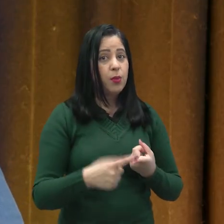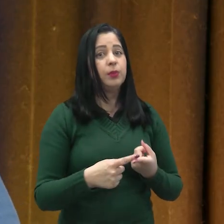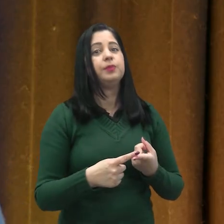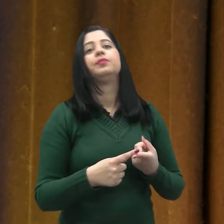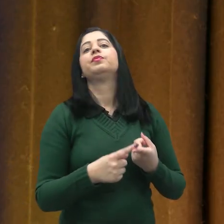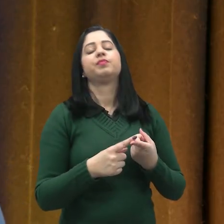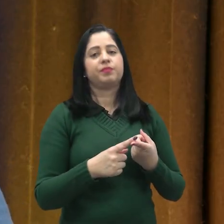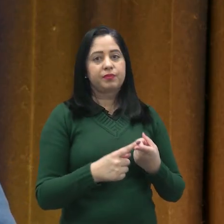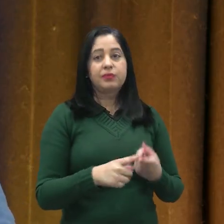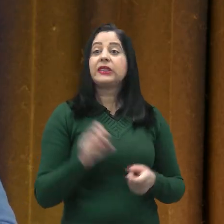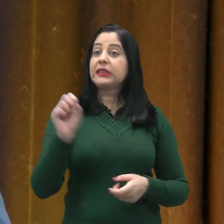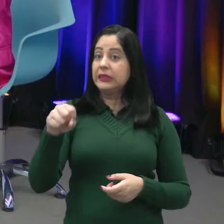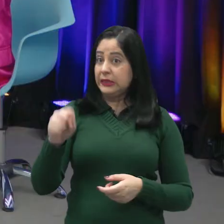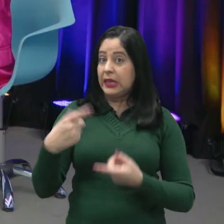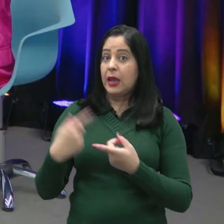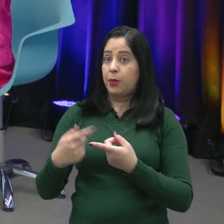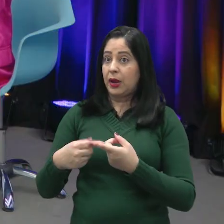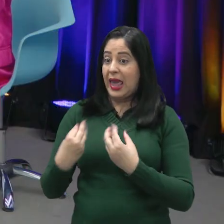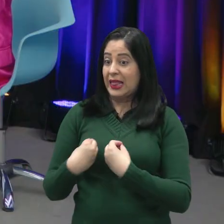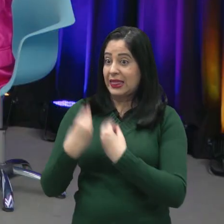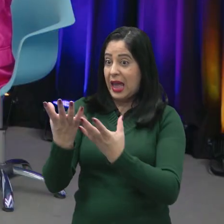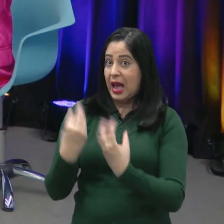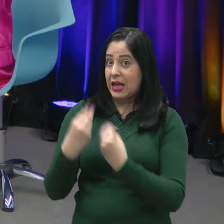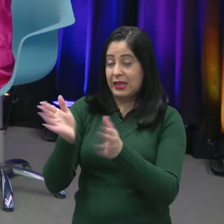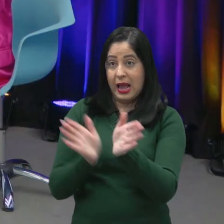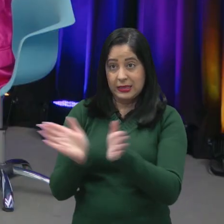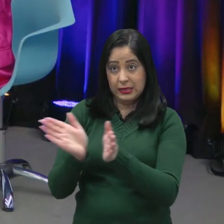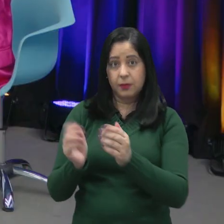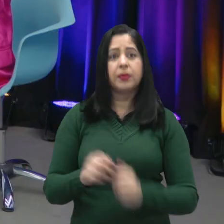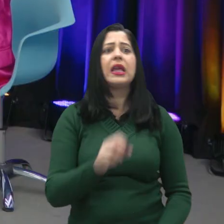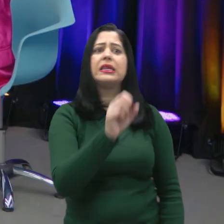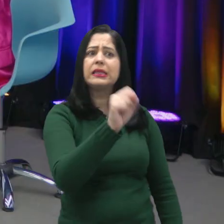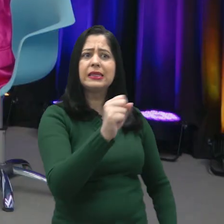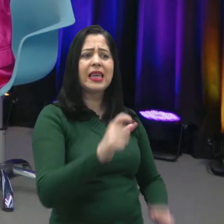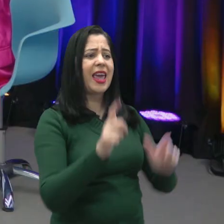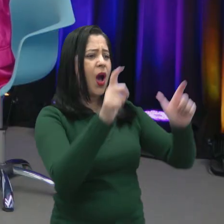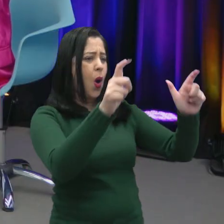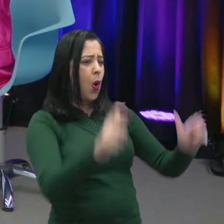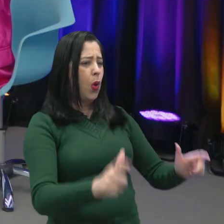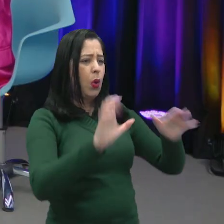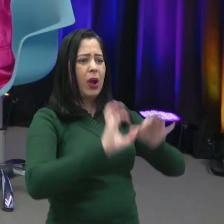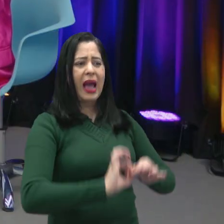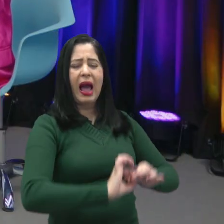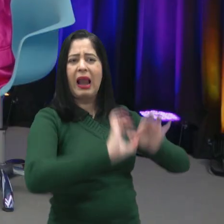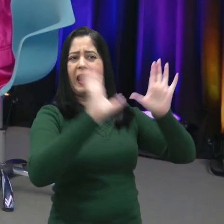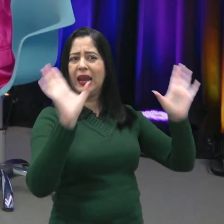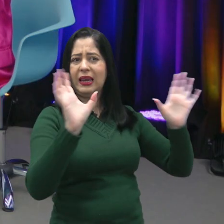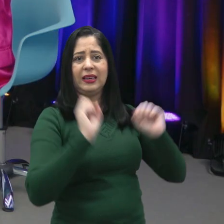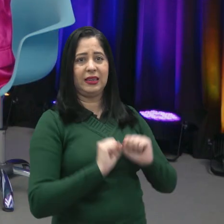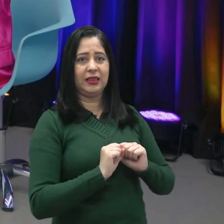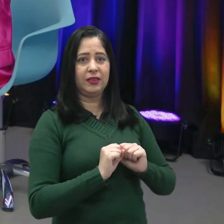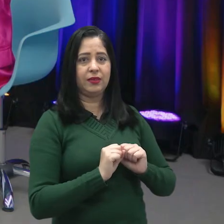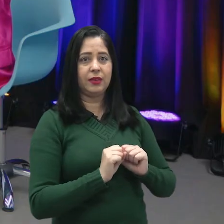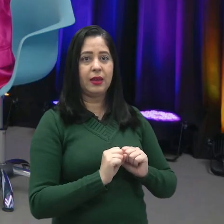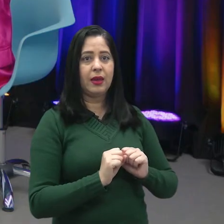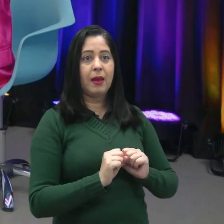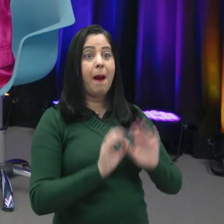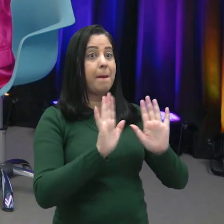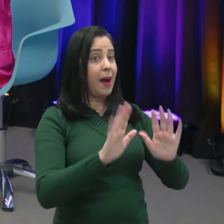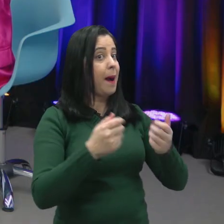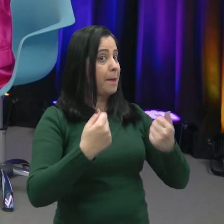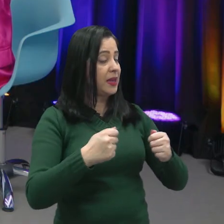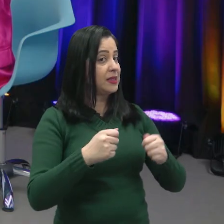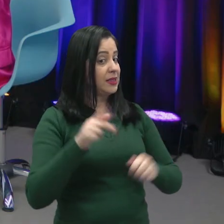entendia sobre isso. Trazer acessibilidade, né? Para que as pessoas possam fazer. Isso em qualquer espaço, né? Qualquer tipo de pessoa, mas